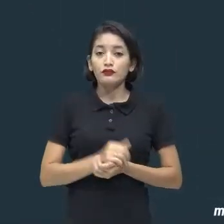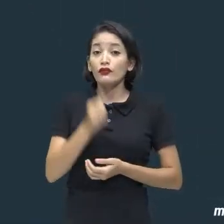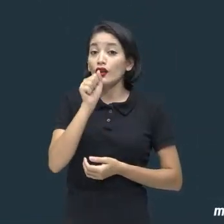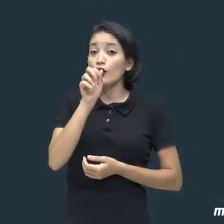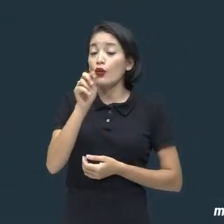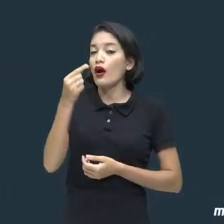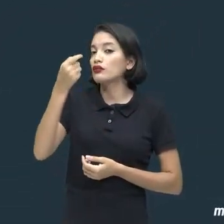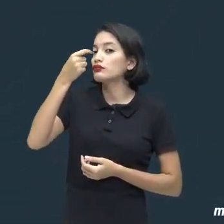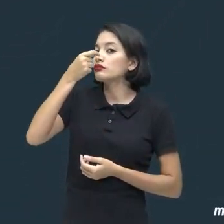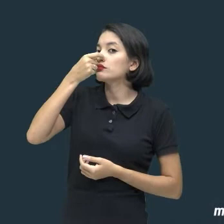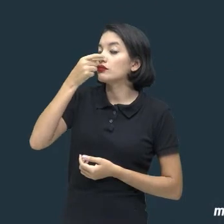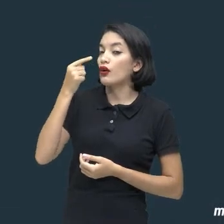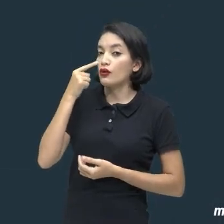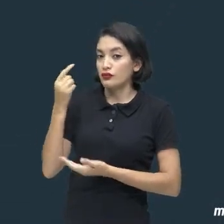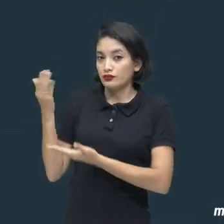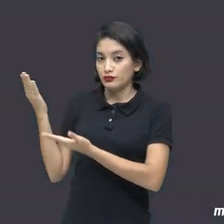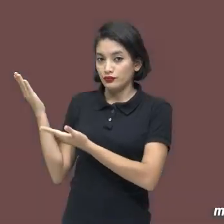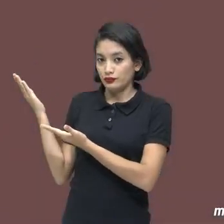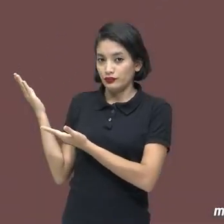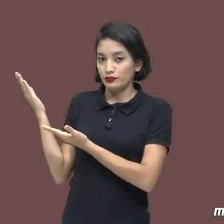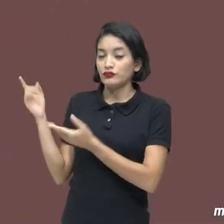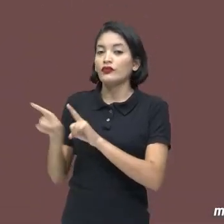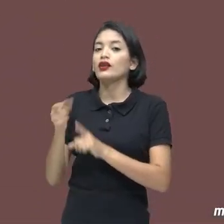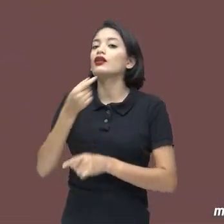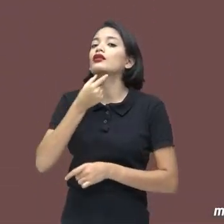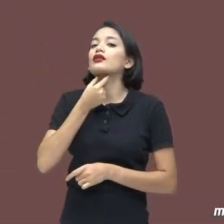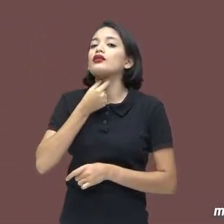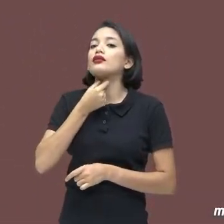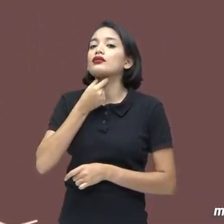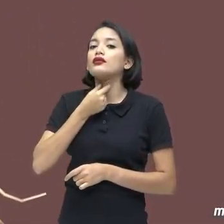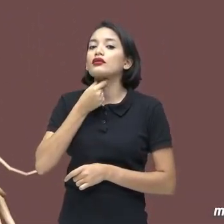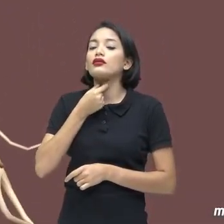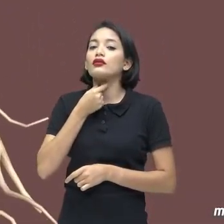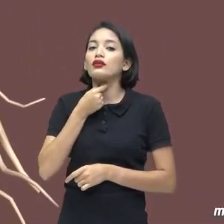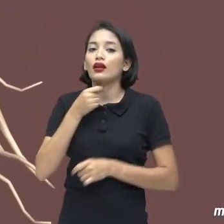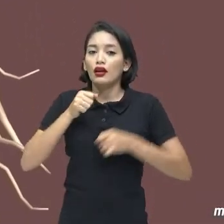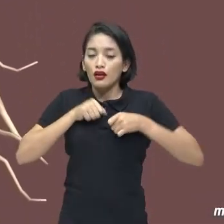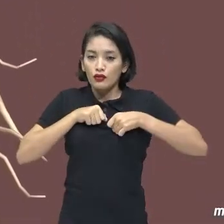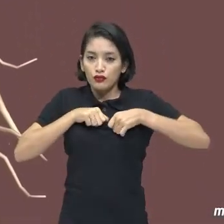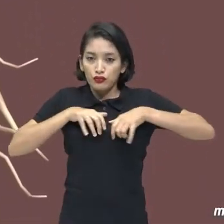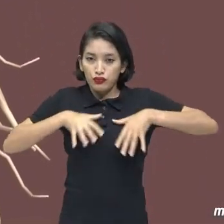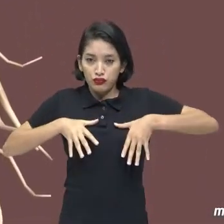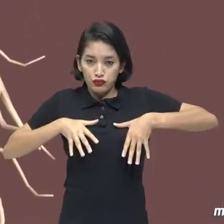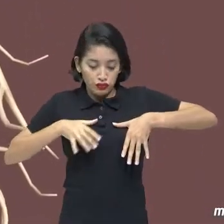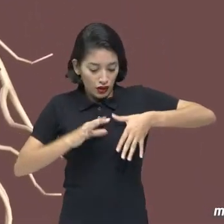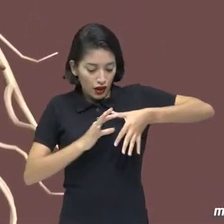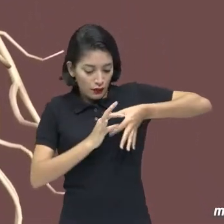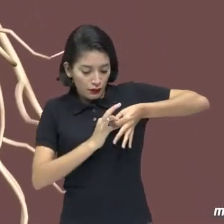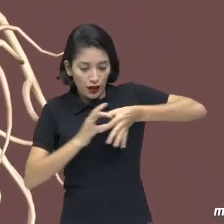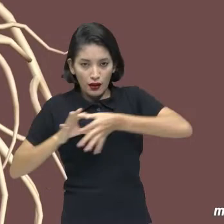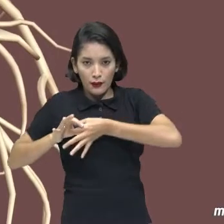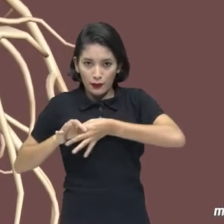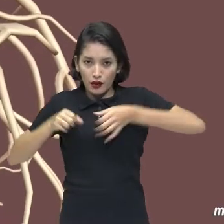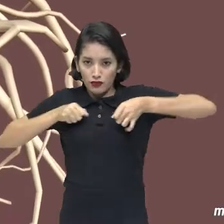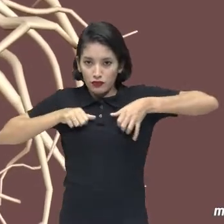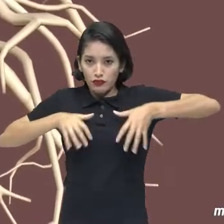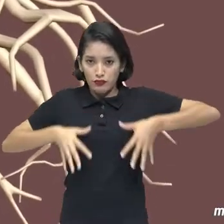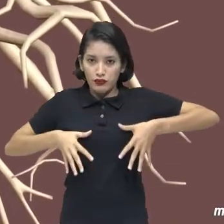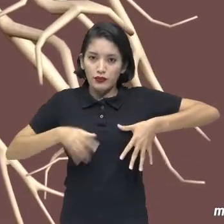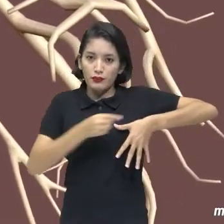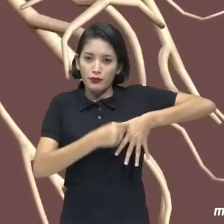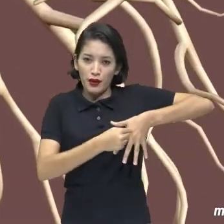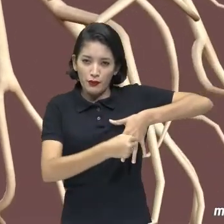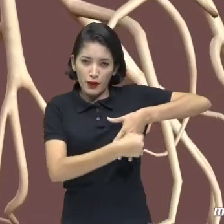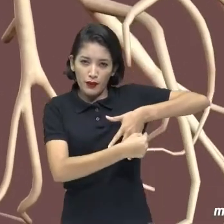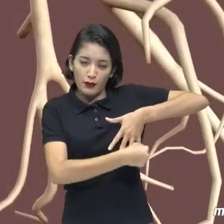entra no corpo através das cavidades nasais e bucal, e chega aos brônquios principais passando pela cavidade faríngea e pela traqueia.